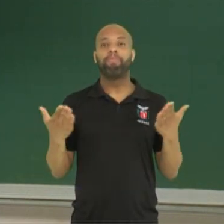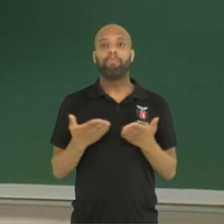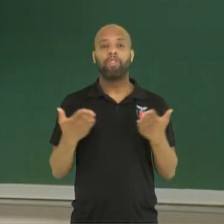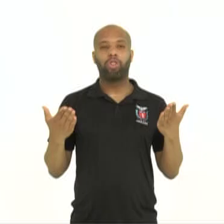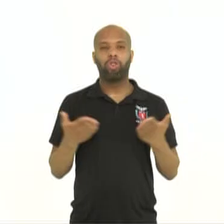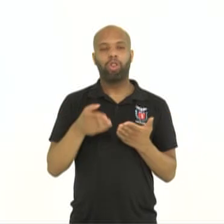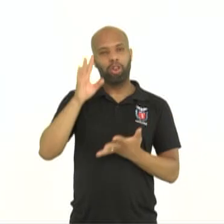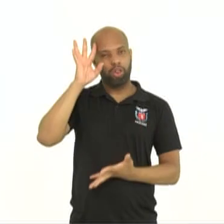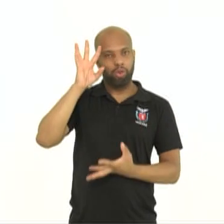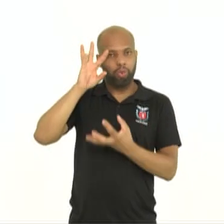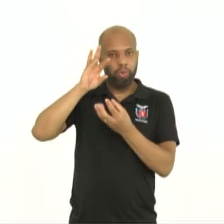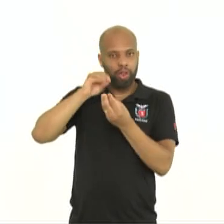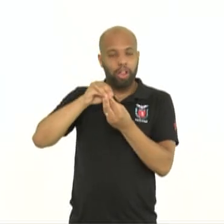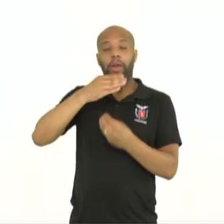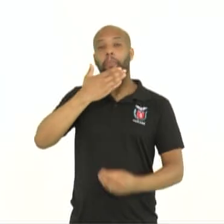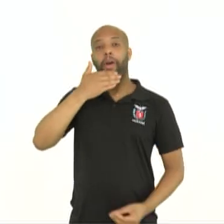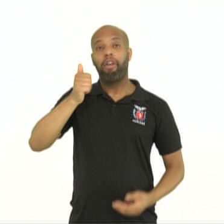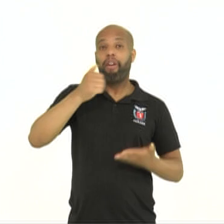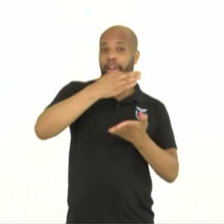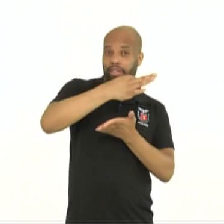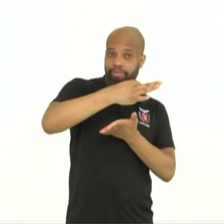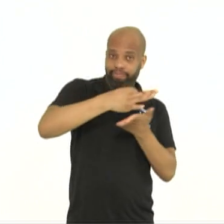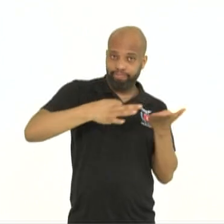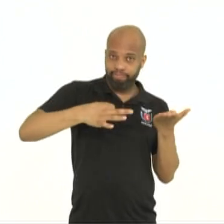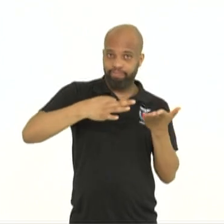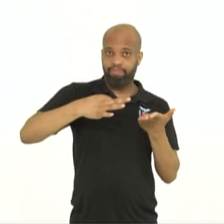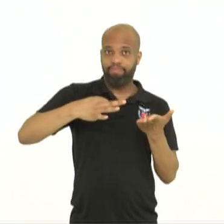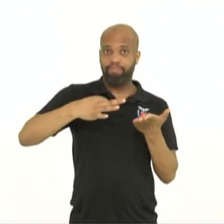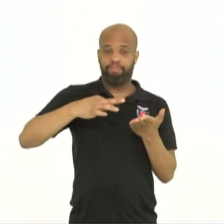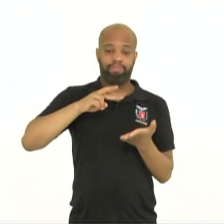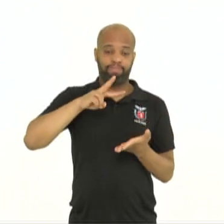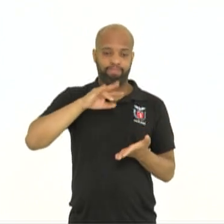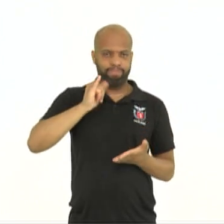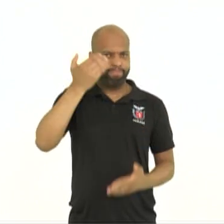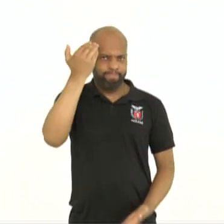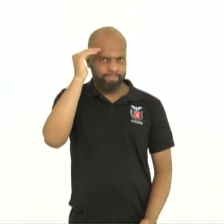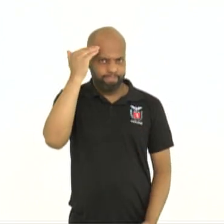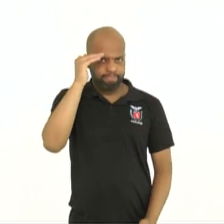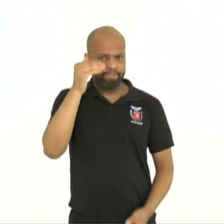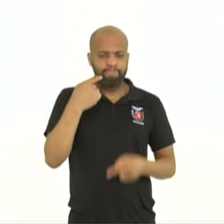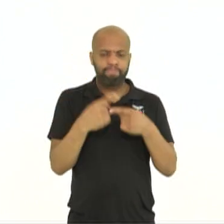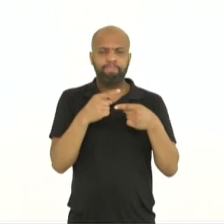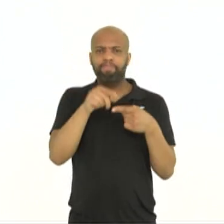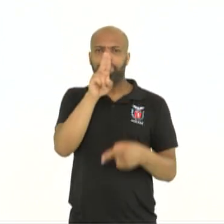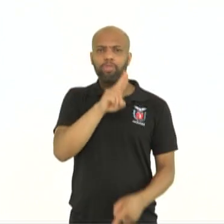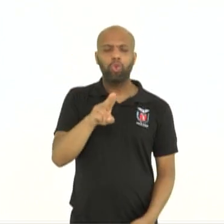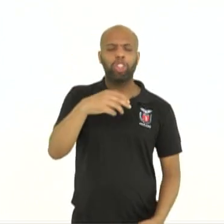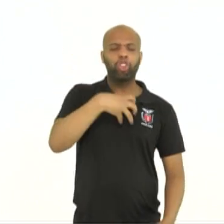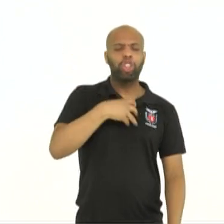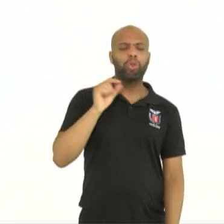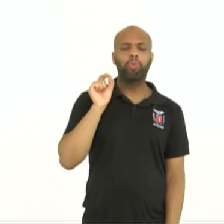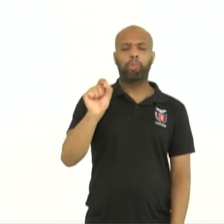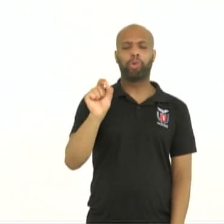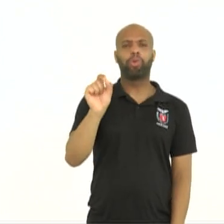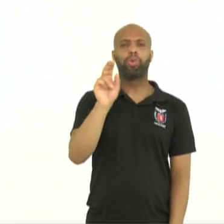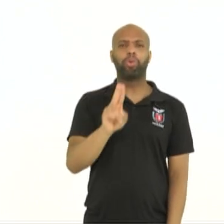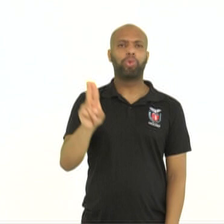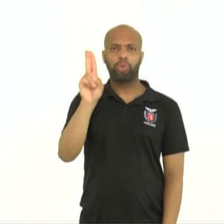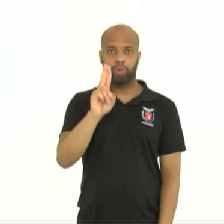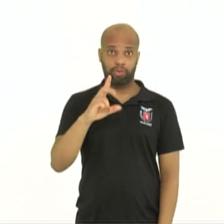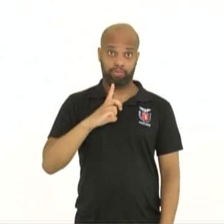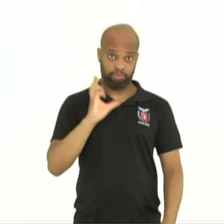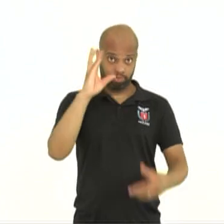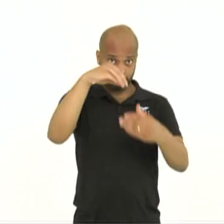Agora, para compreendermos melhor o texto, pessoal, vamos compreender o uso de um dos sinais de pontuação que foi utilizado